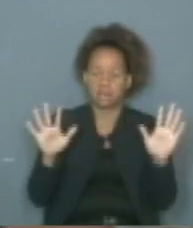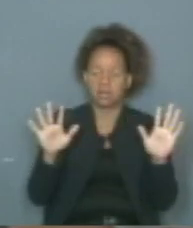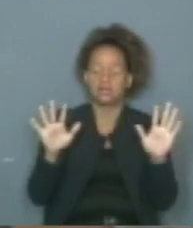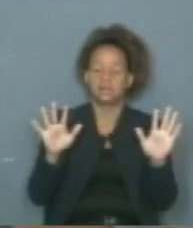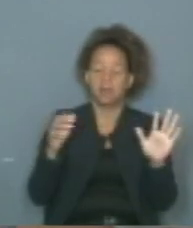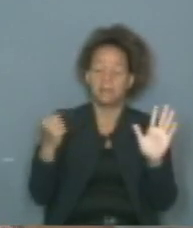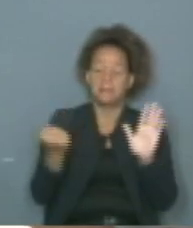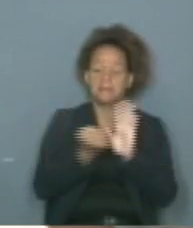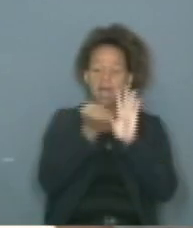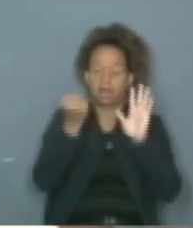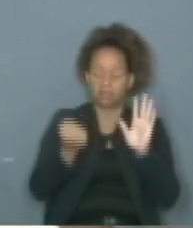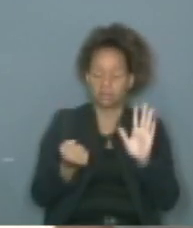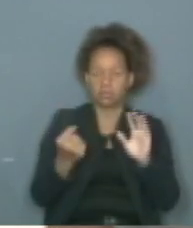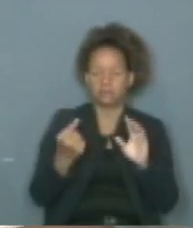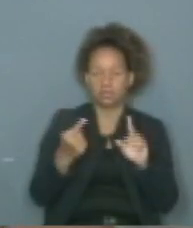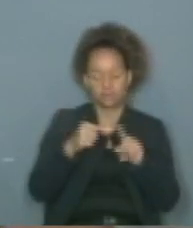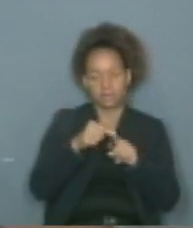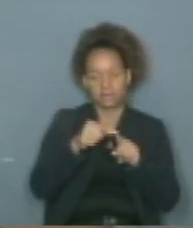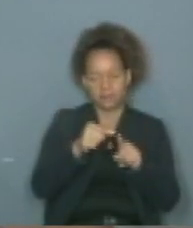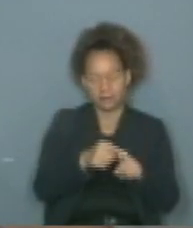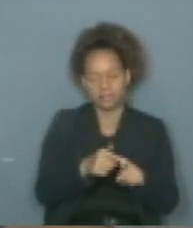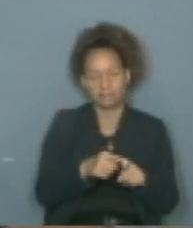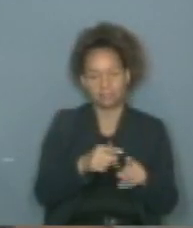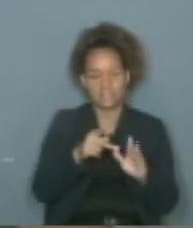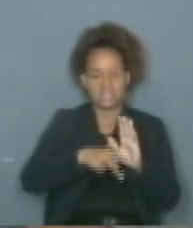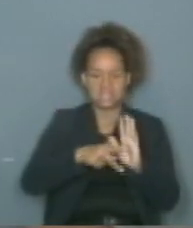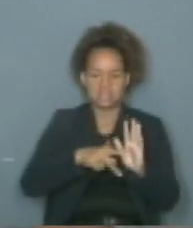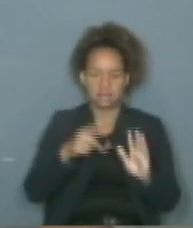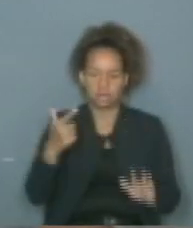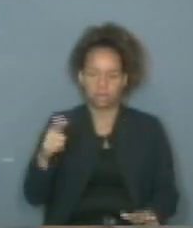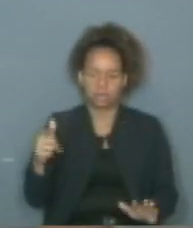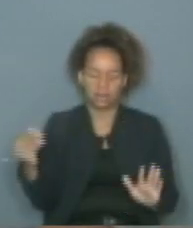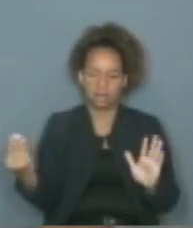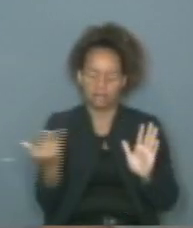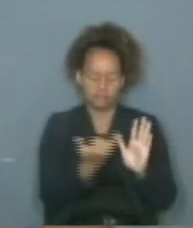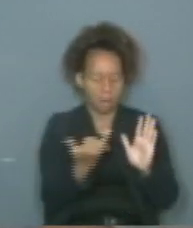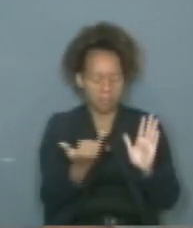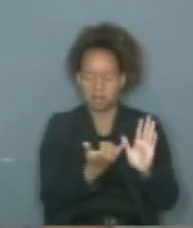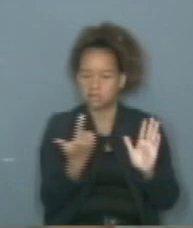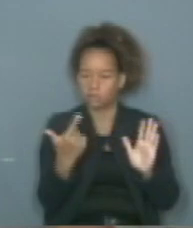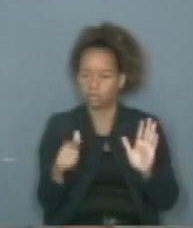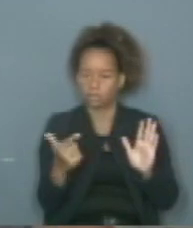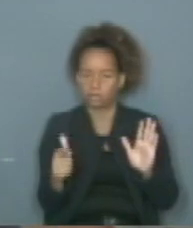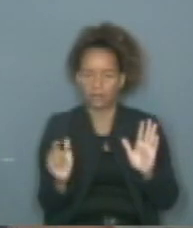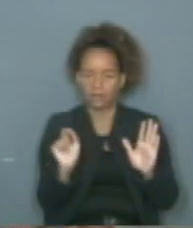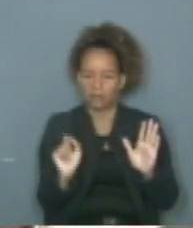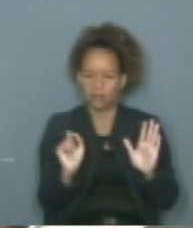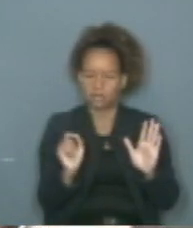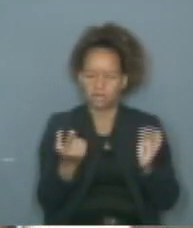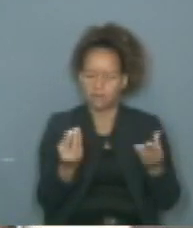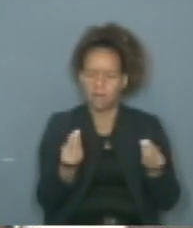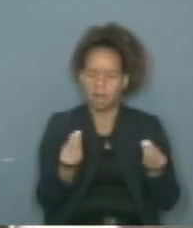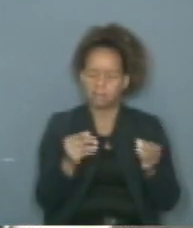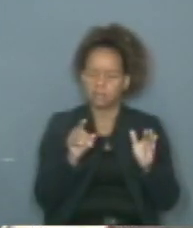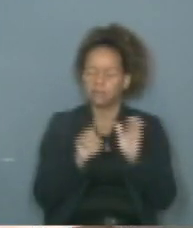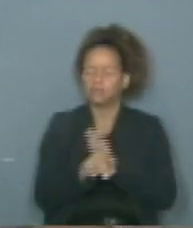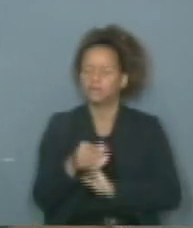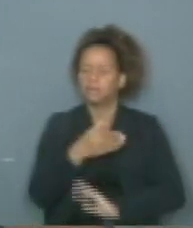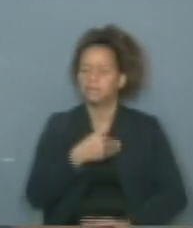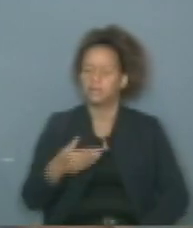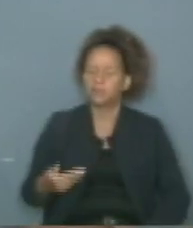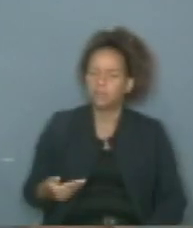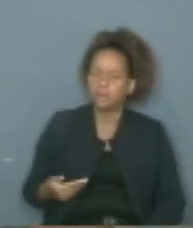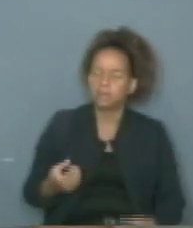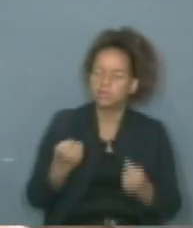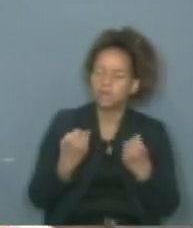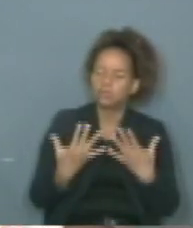os impactos comunitários. No projeto, por exemplo, não há informação sobre as consultas públicas, sobre